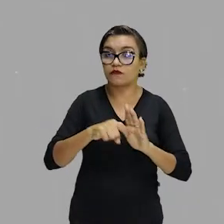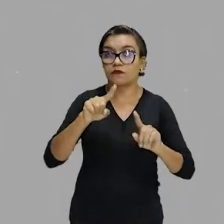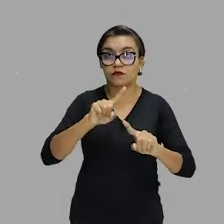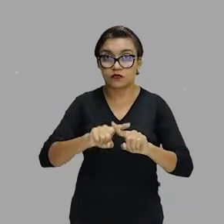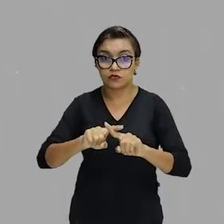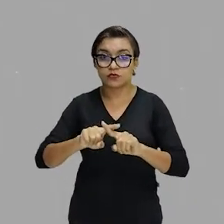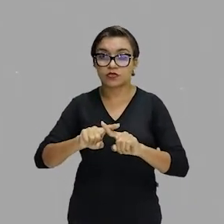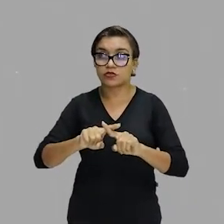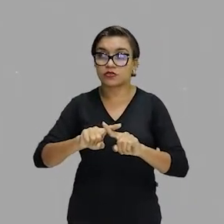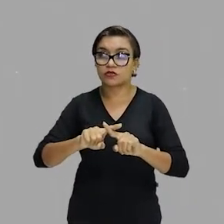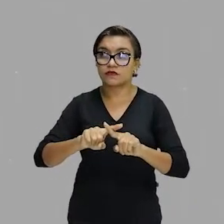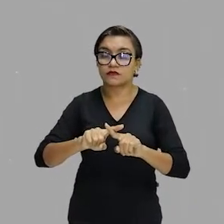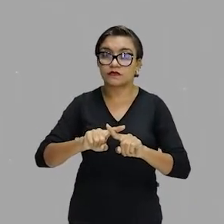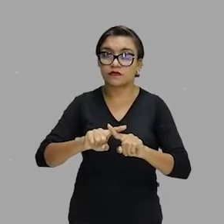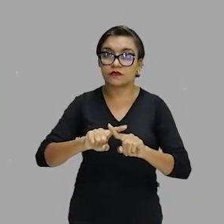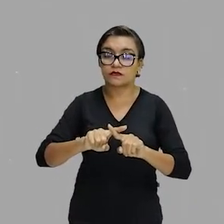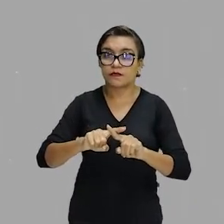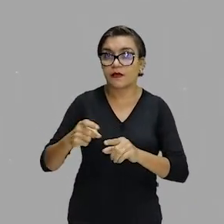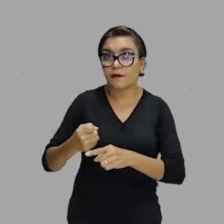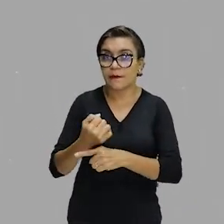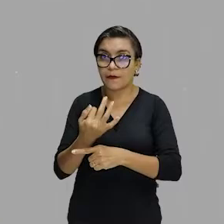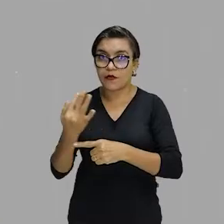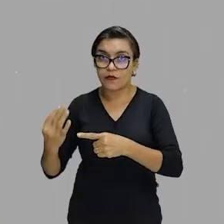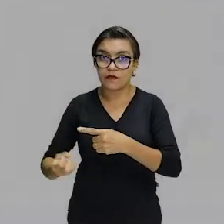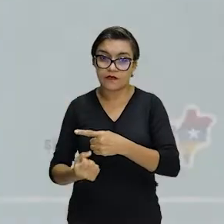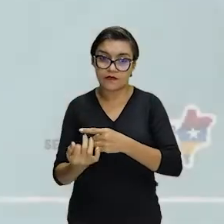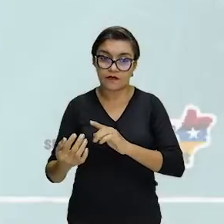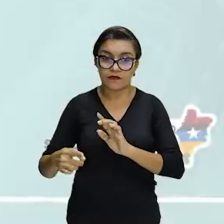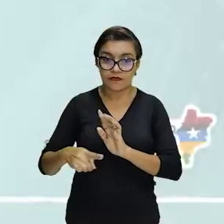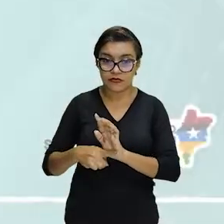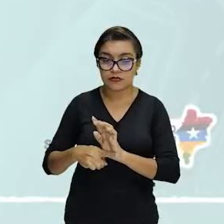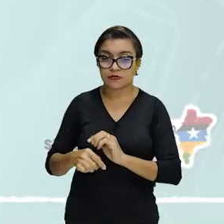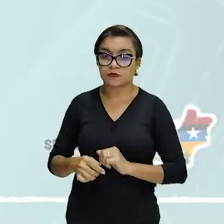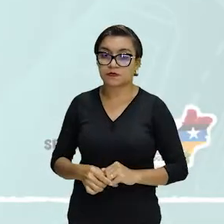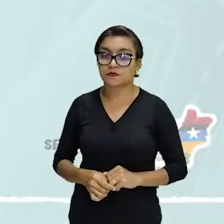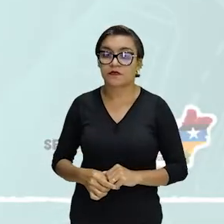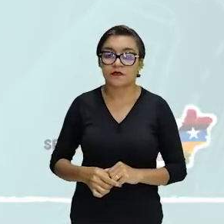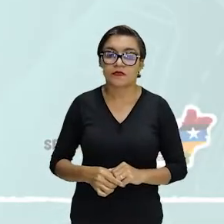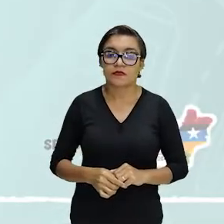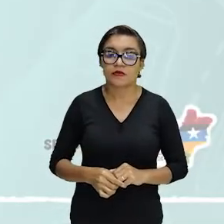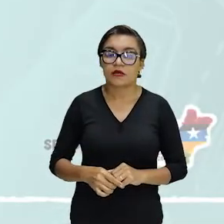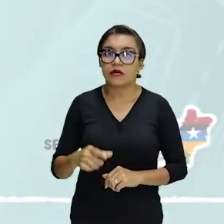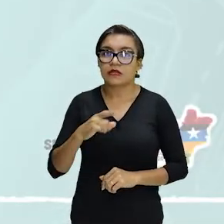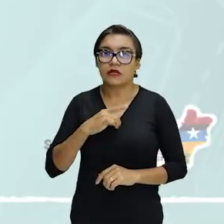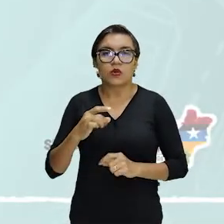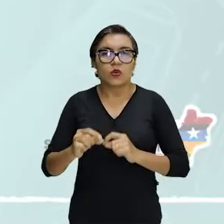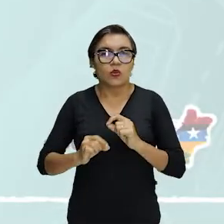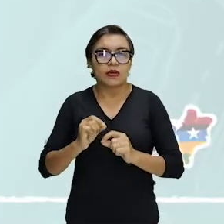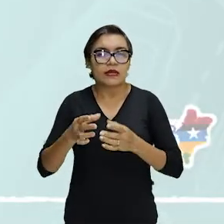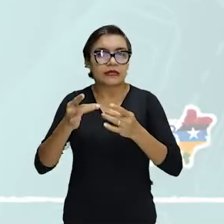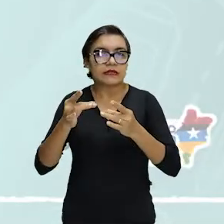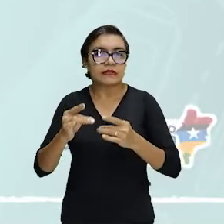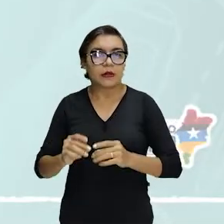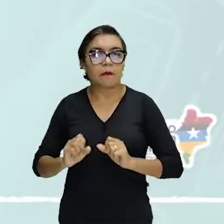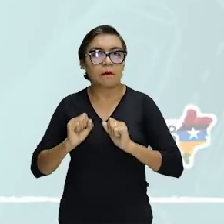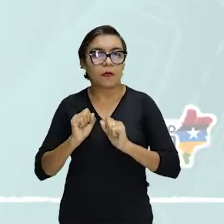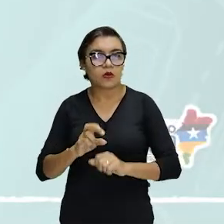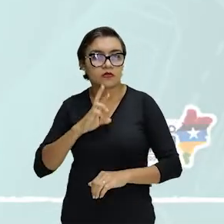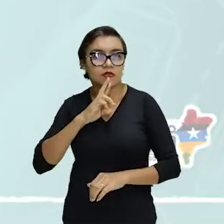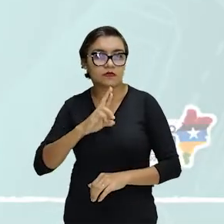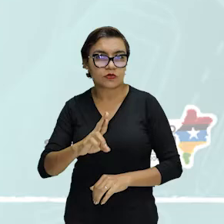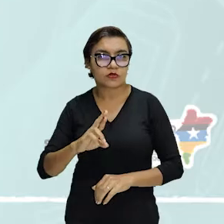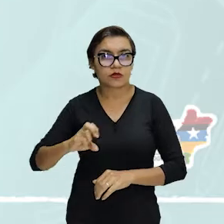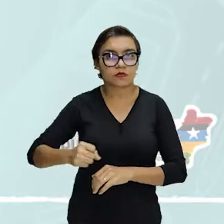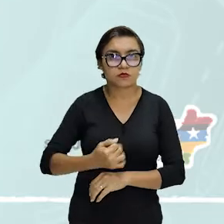com esse número negativo da fração. Ficou como? Ah, aqui tem um detalhe também. Eu já posso desenvolver essa